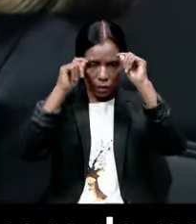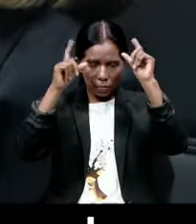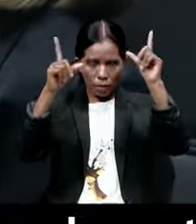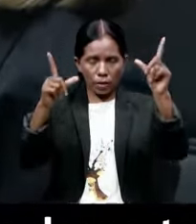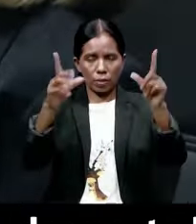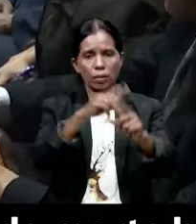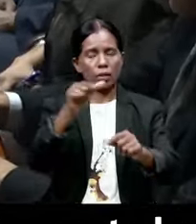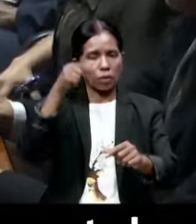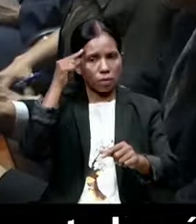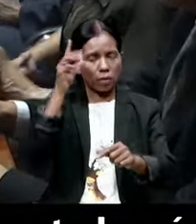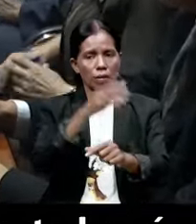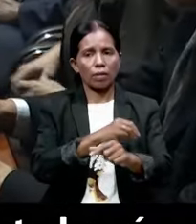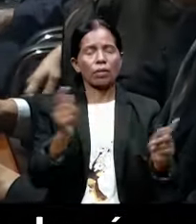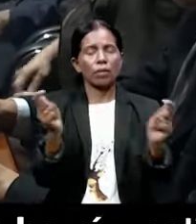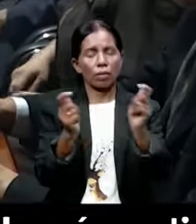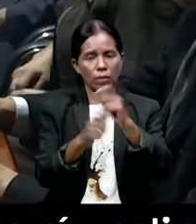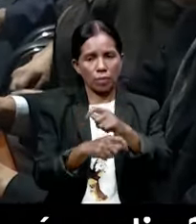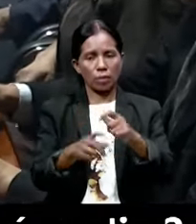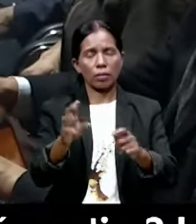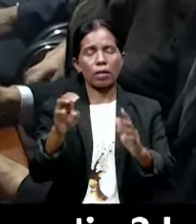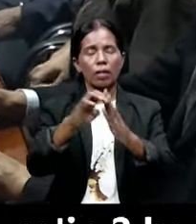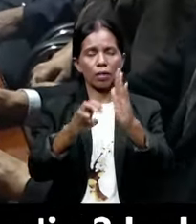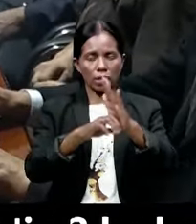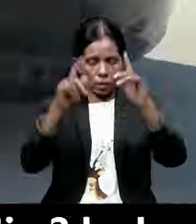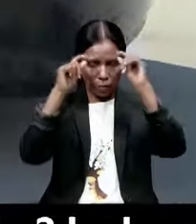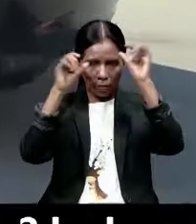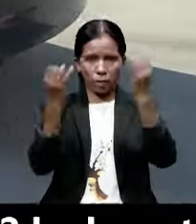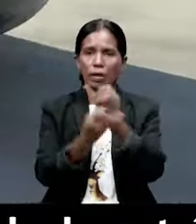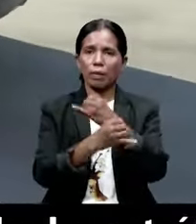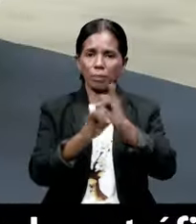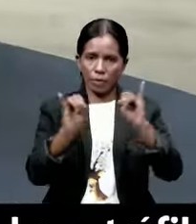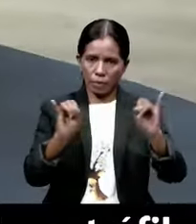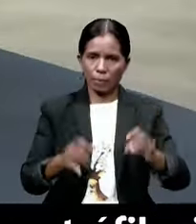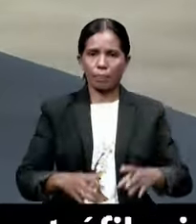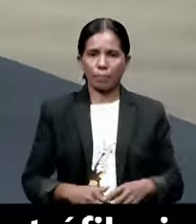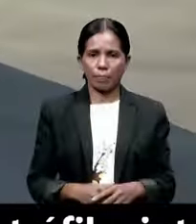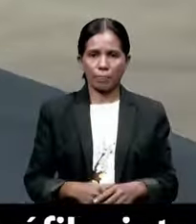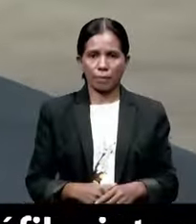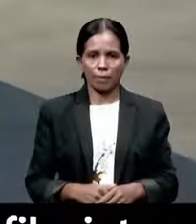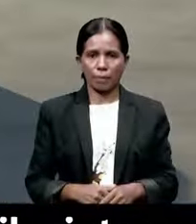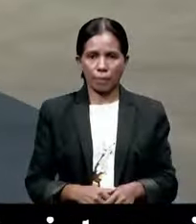e a governo transição antes da Estado de Timor-Leste na independência. Matheus Romário, Adair Ximenes, GMN.